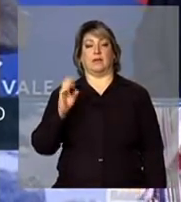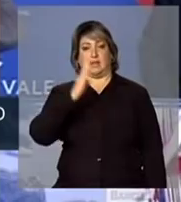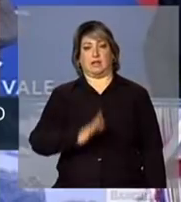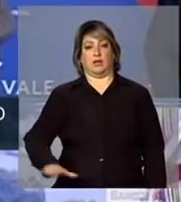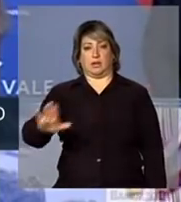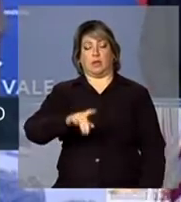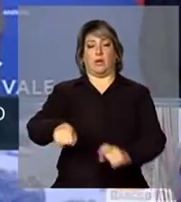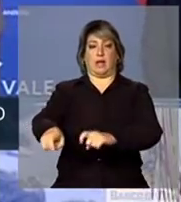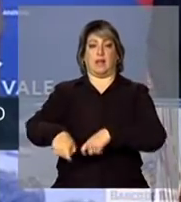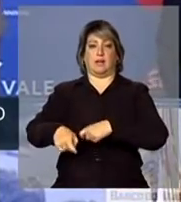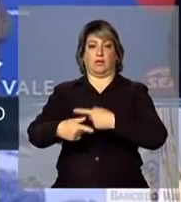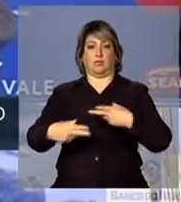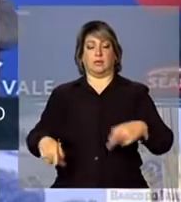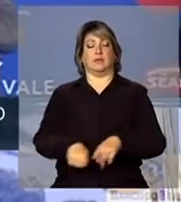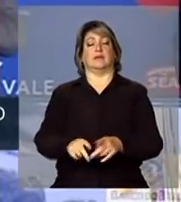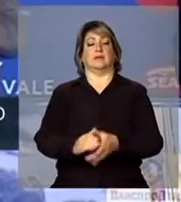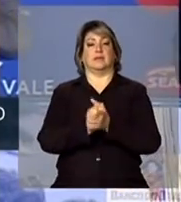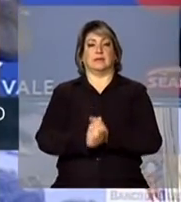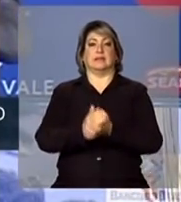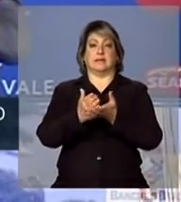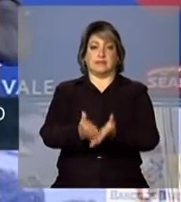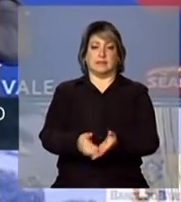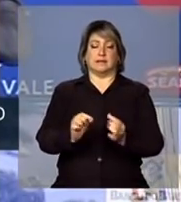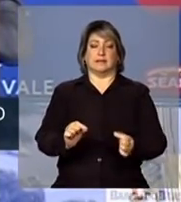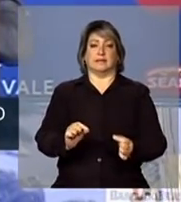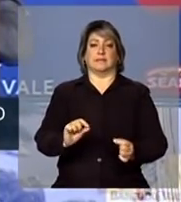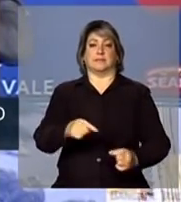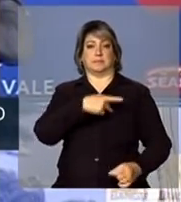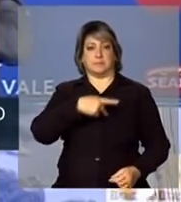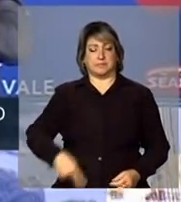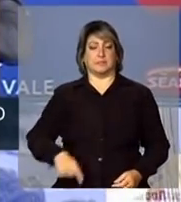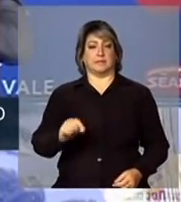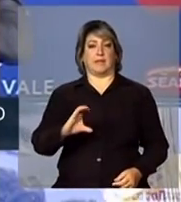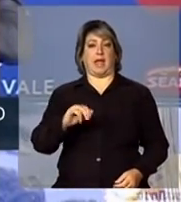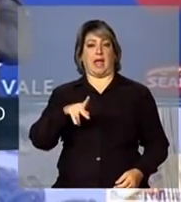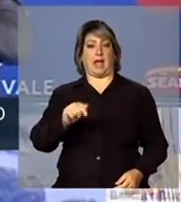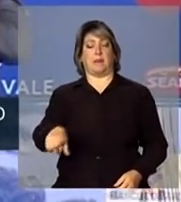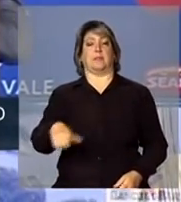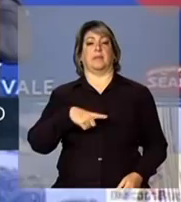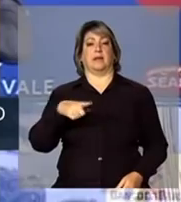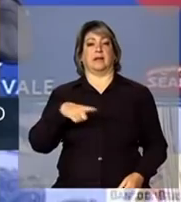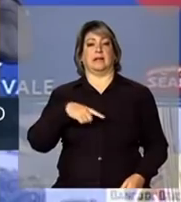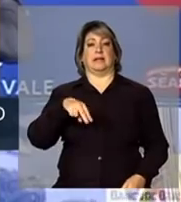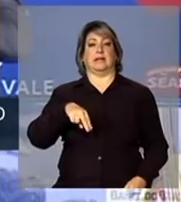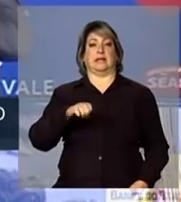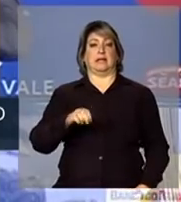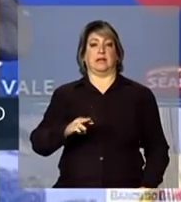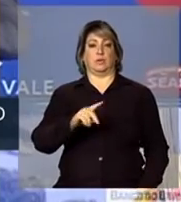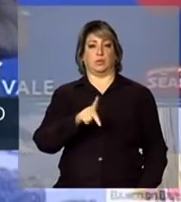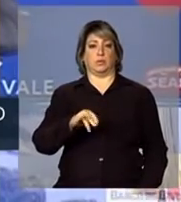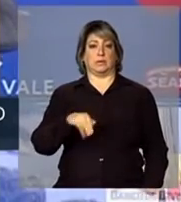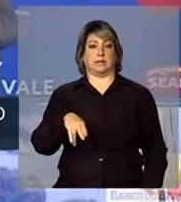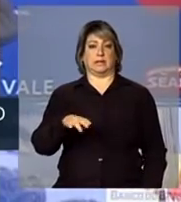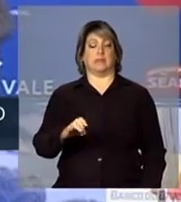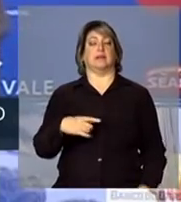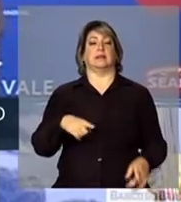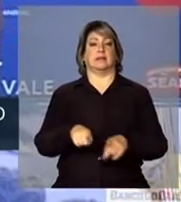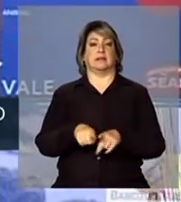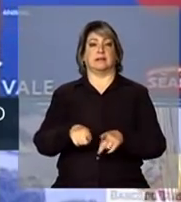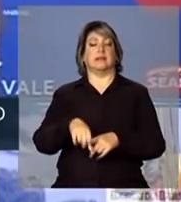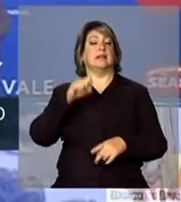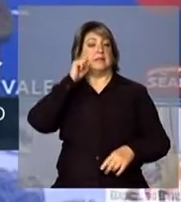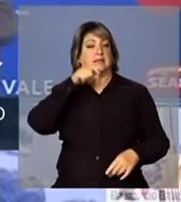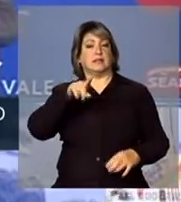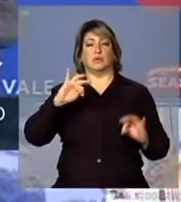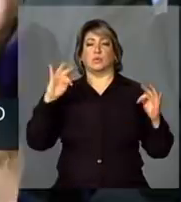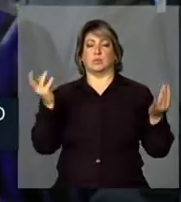e cumprimentá-la, se me permite, senhora presidenta, pela belíssima capa da Newsweek dessa semana, onde a nossa senadora foi